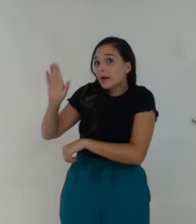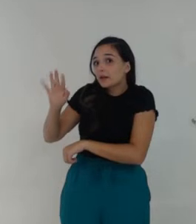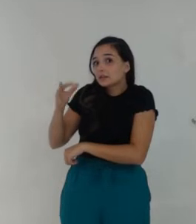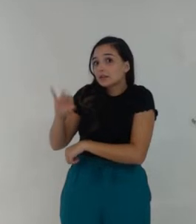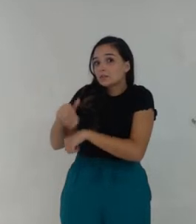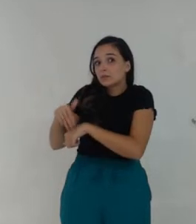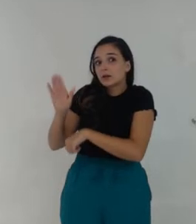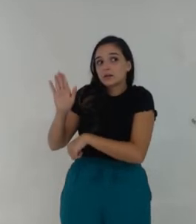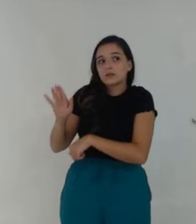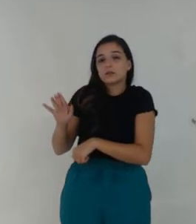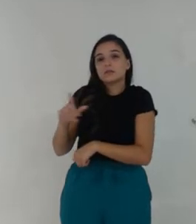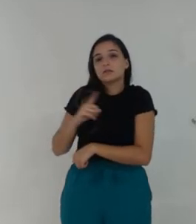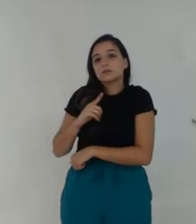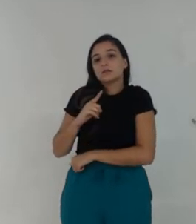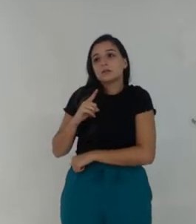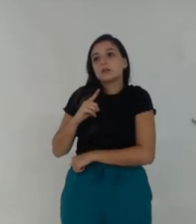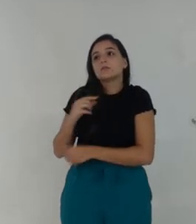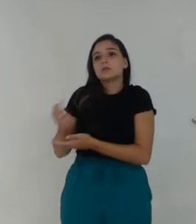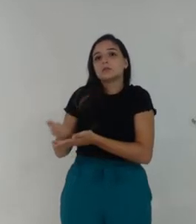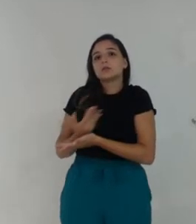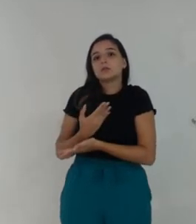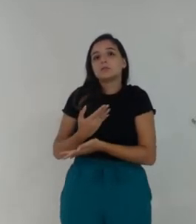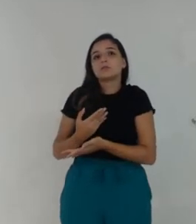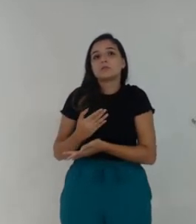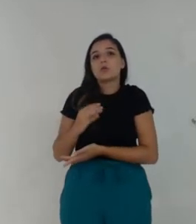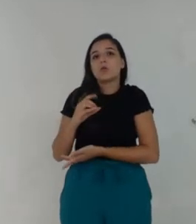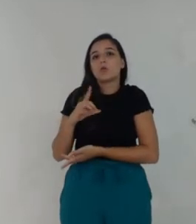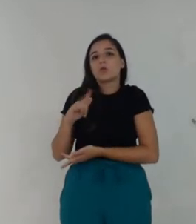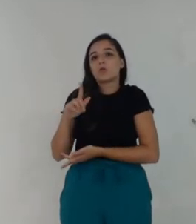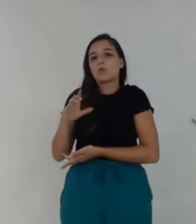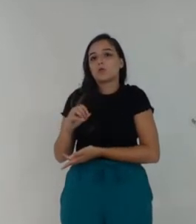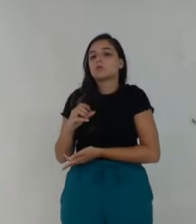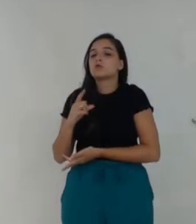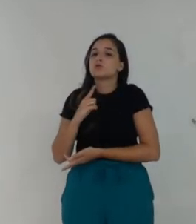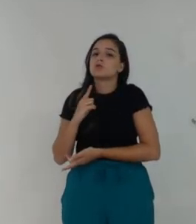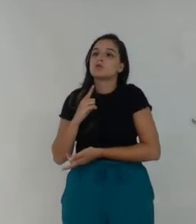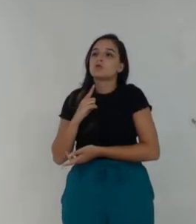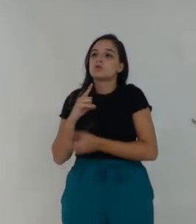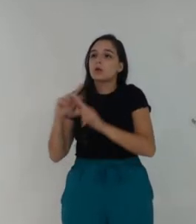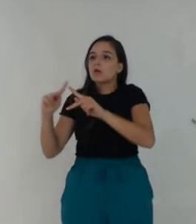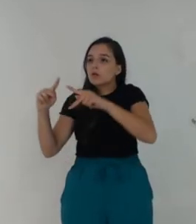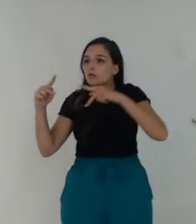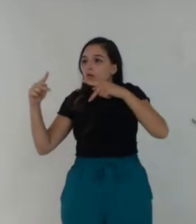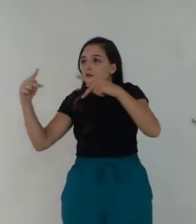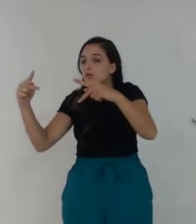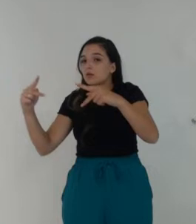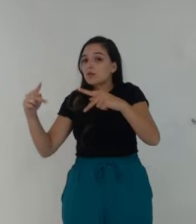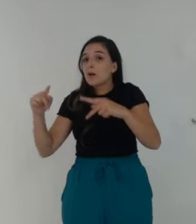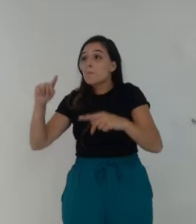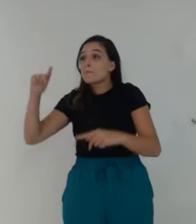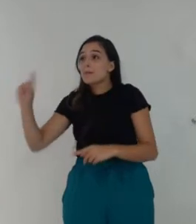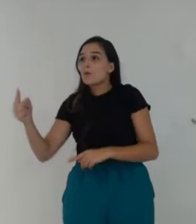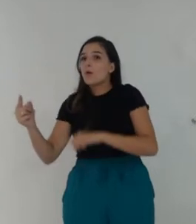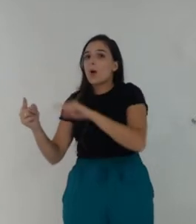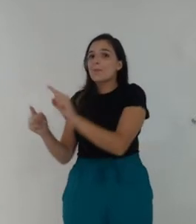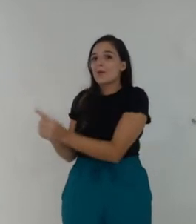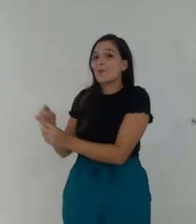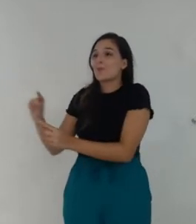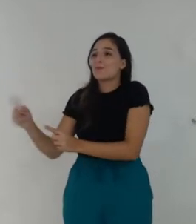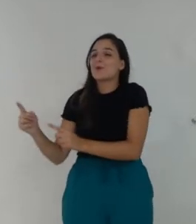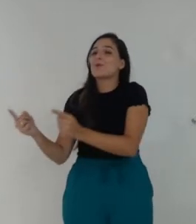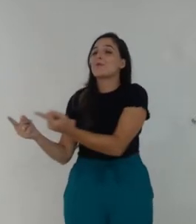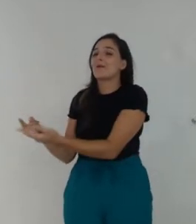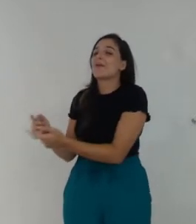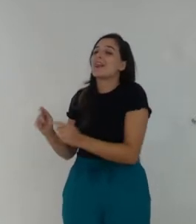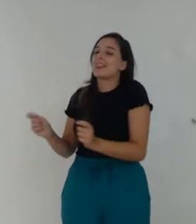deram um código, né, que eu poderia utilizar, um código no endereço, que eu poderia puxar os resultados de 1000 em 1000. Né?